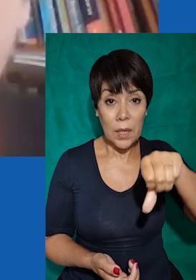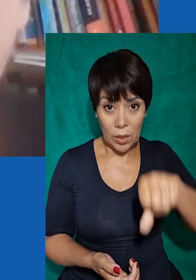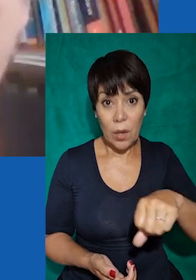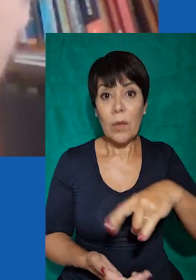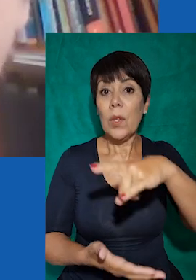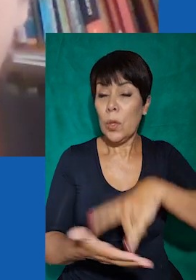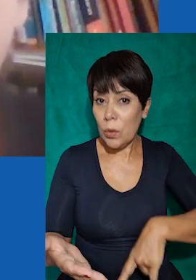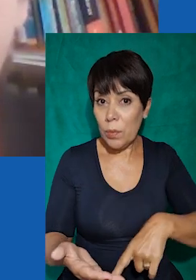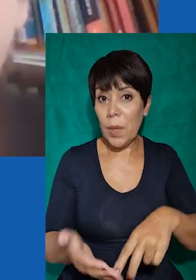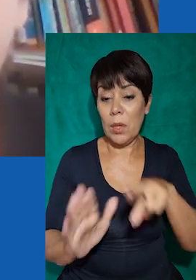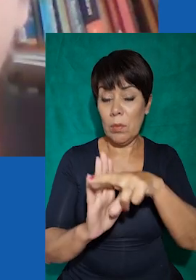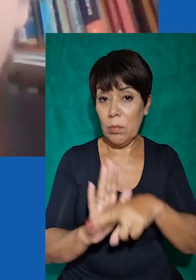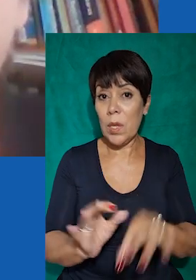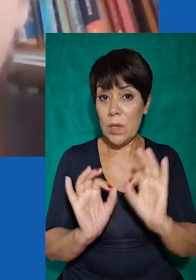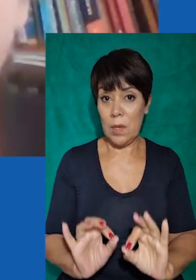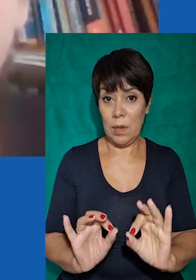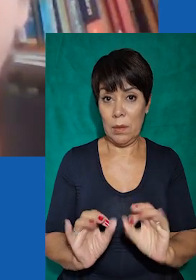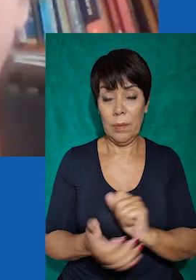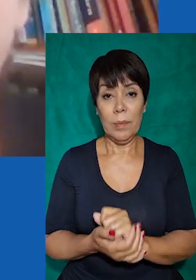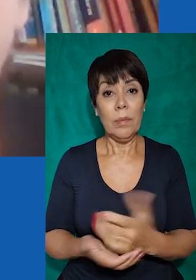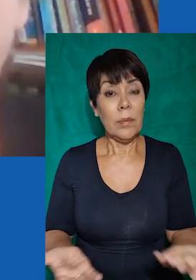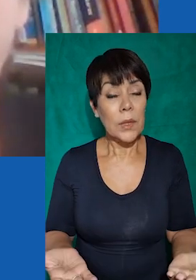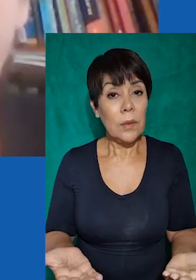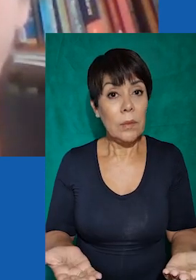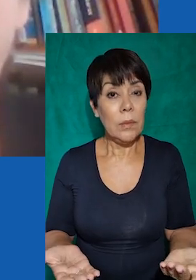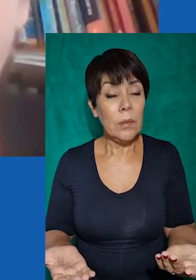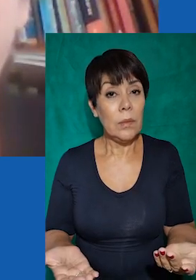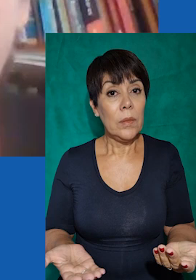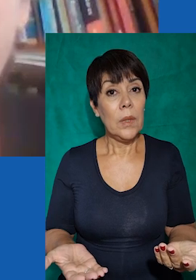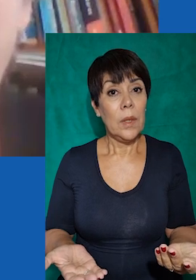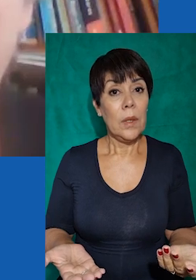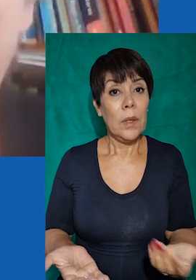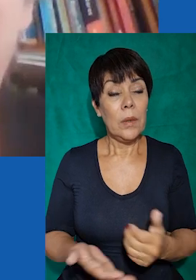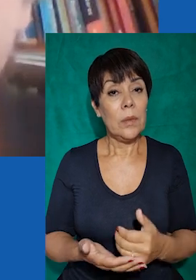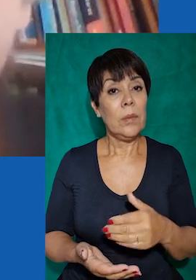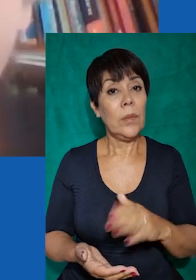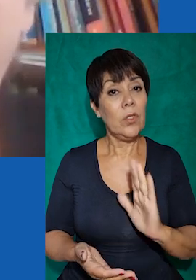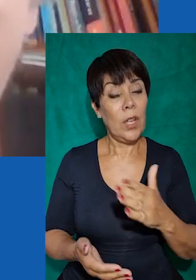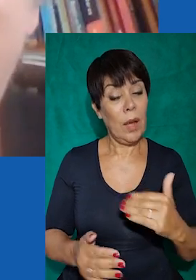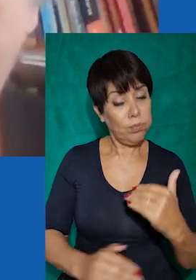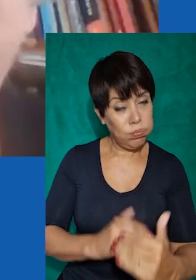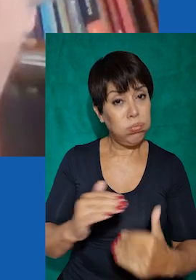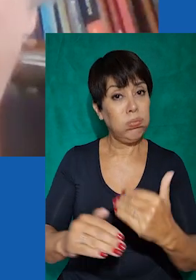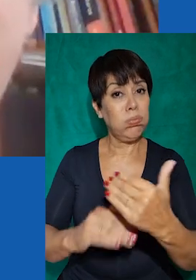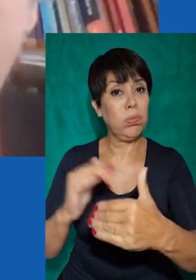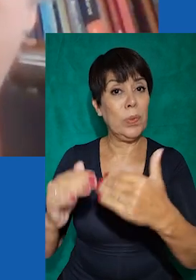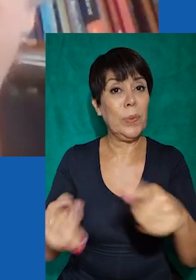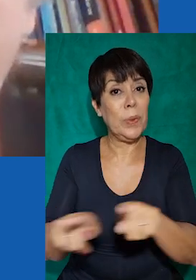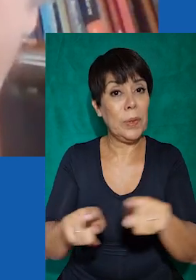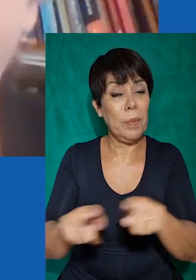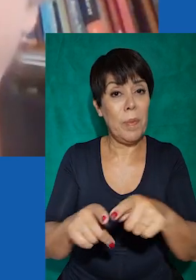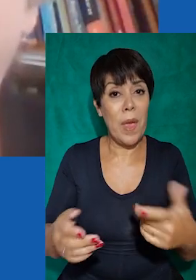homologadas e regularizadas. Quer dizer, avançaram em cima